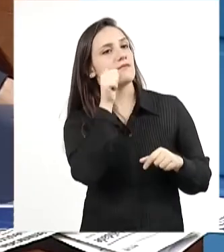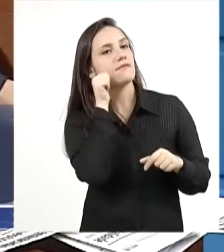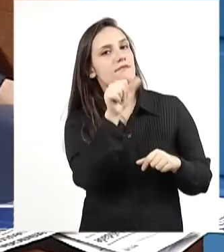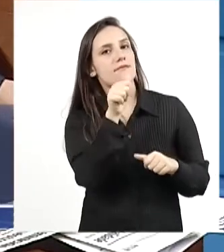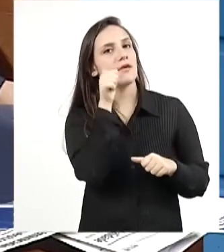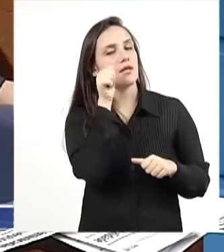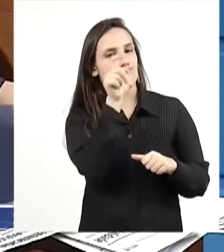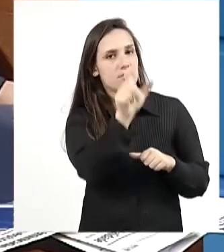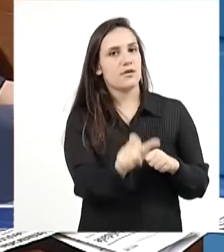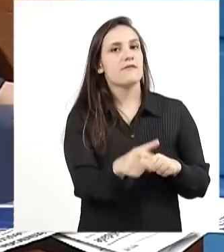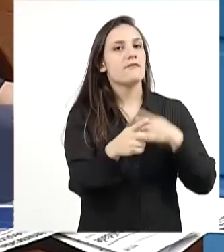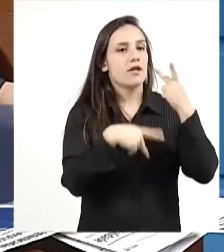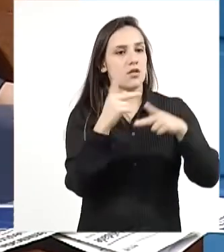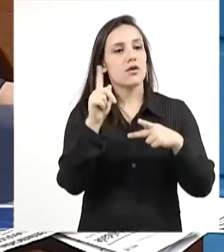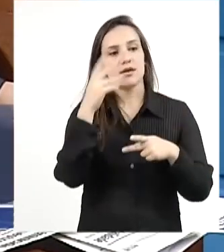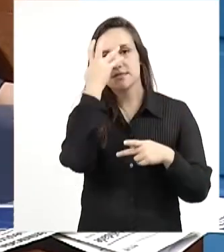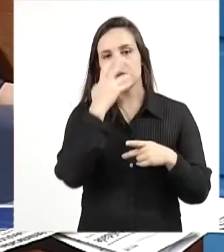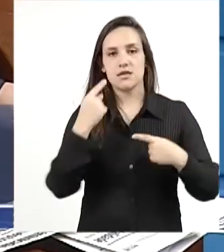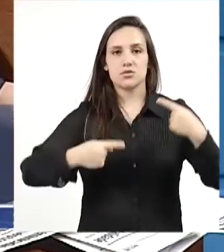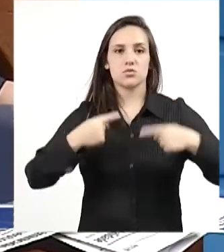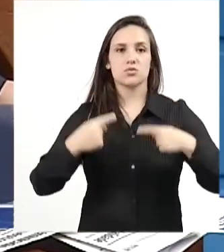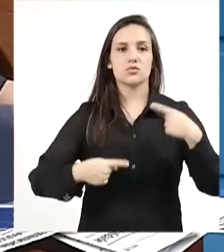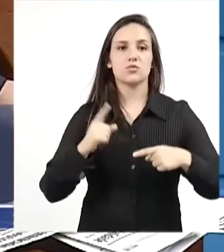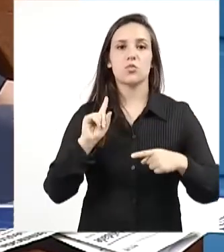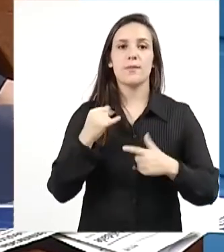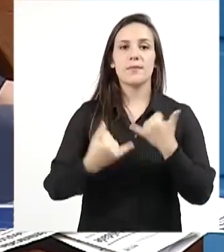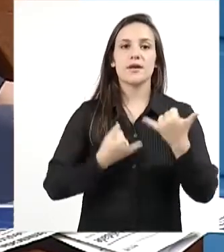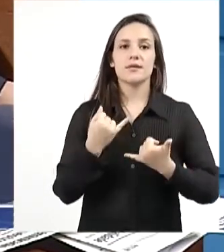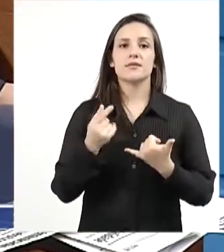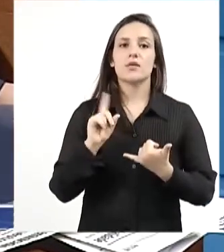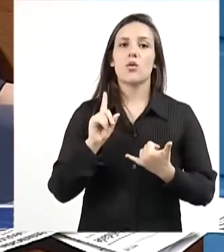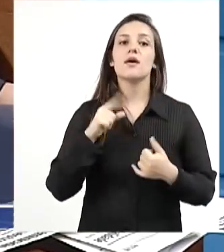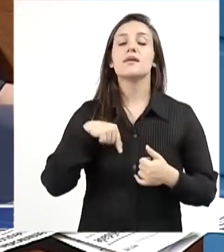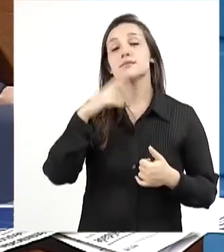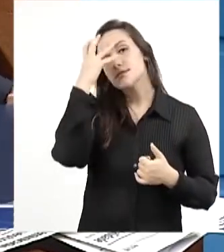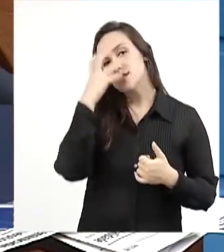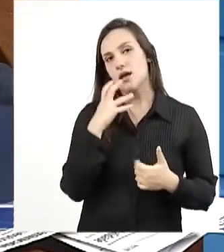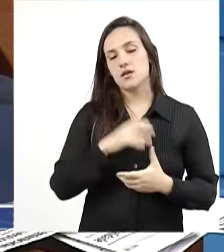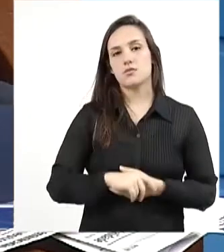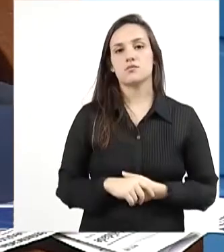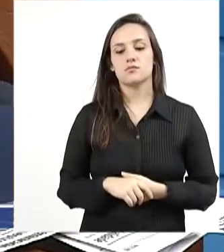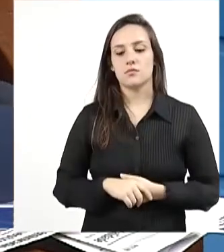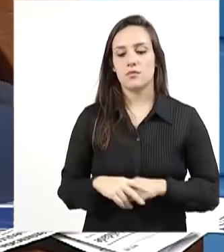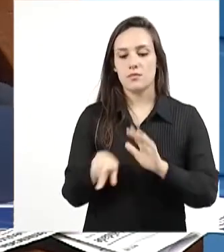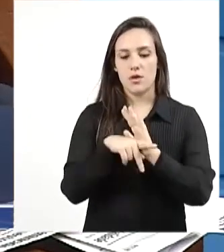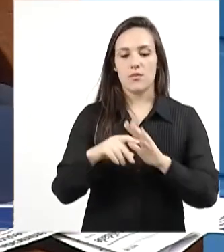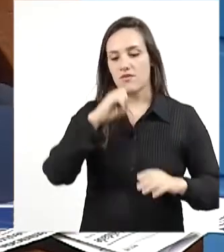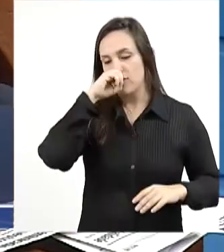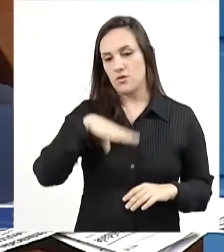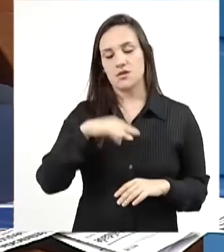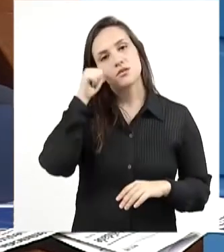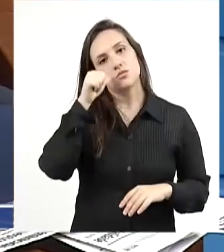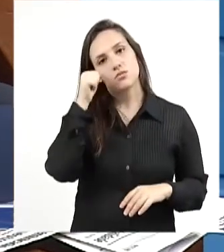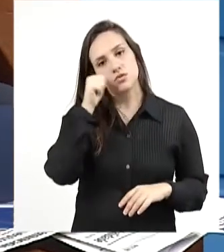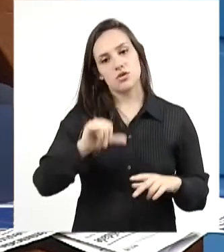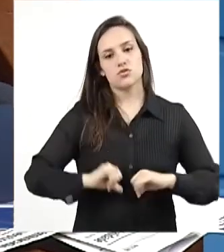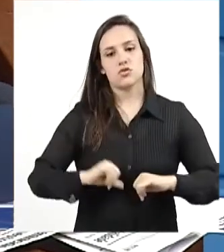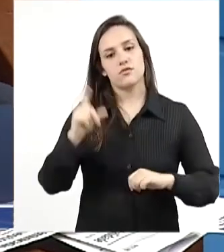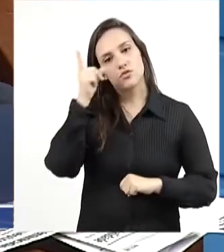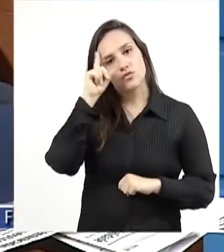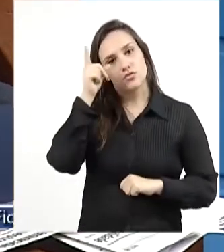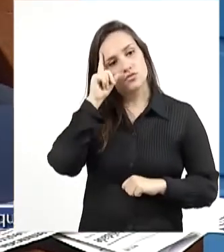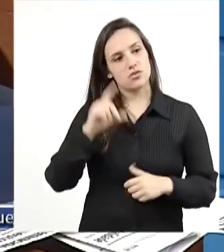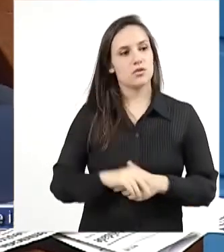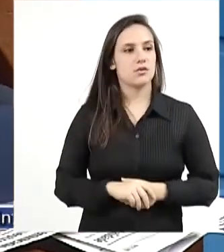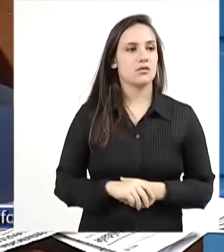discussão muito séria, não é uma brincadeira, é uma discussão muito séria sobre a violência que as mulheres sofrem todos os